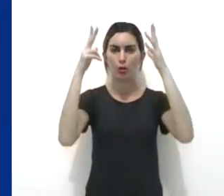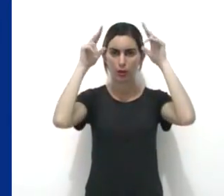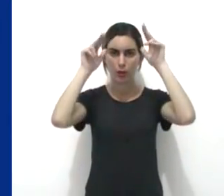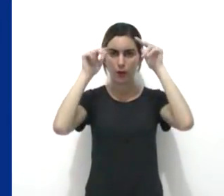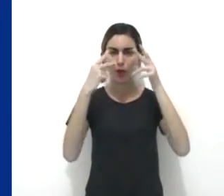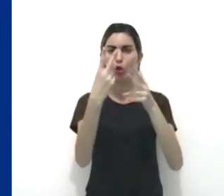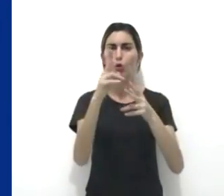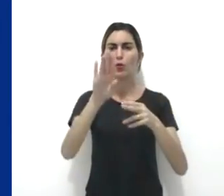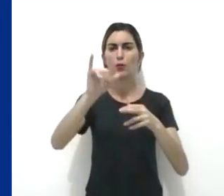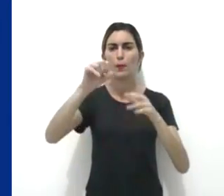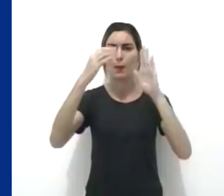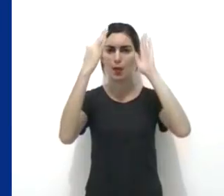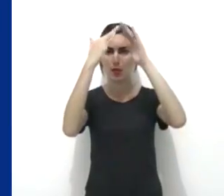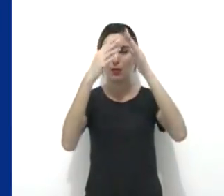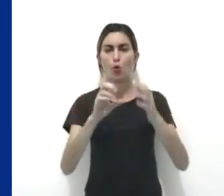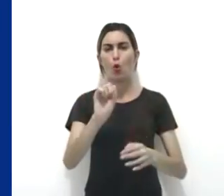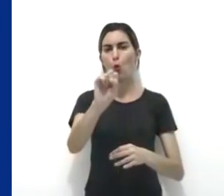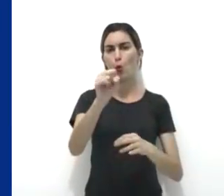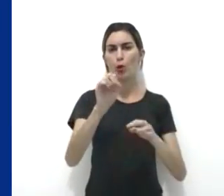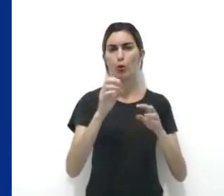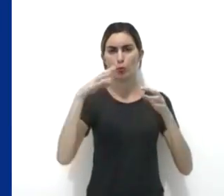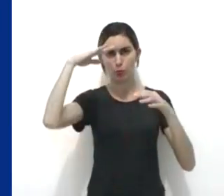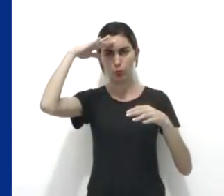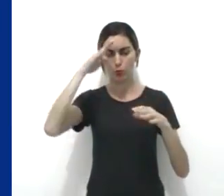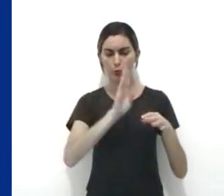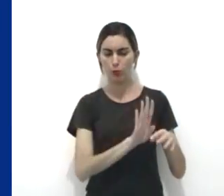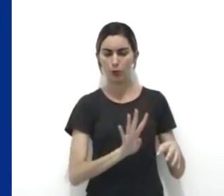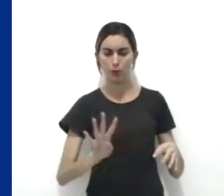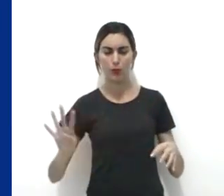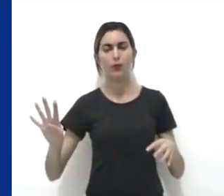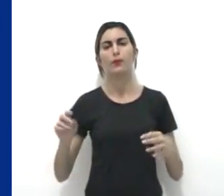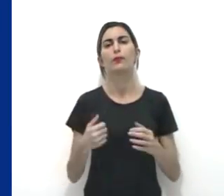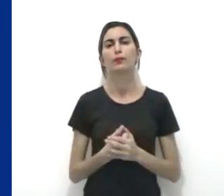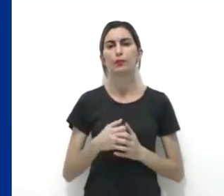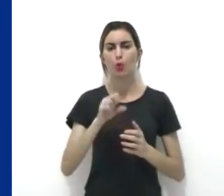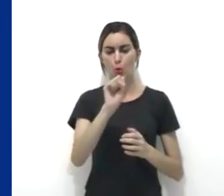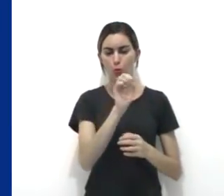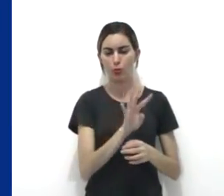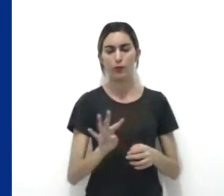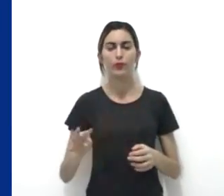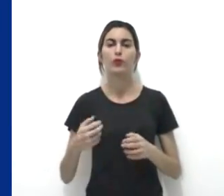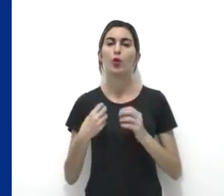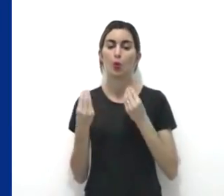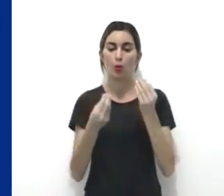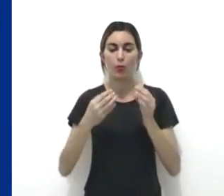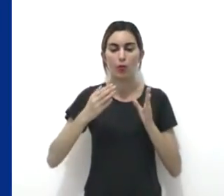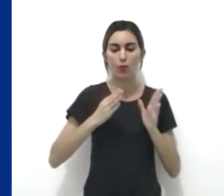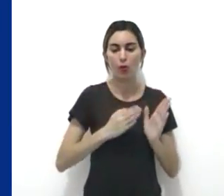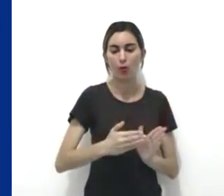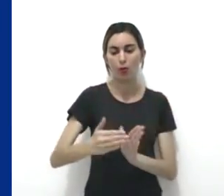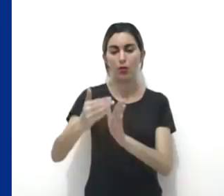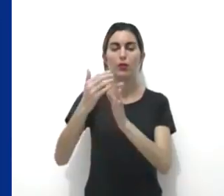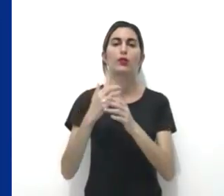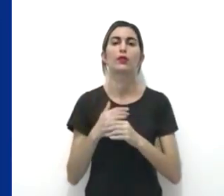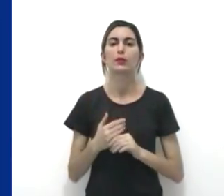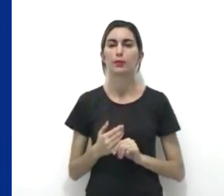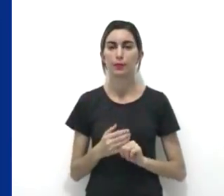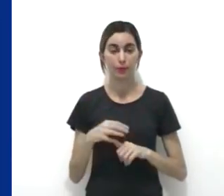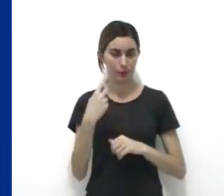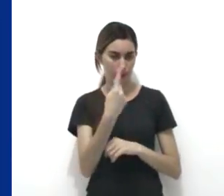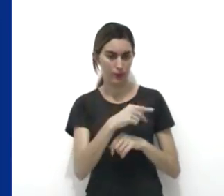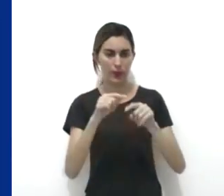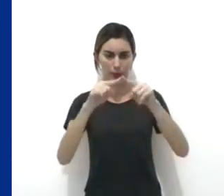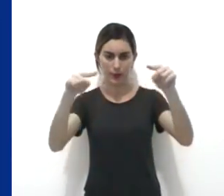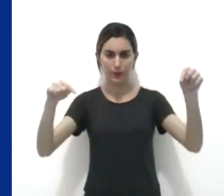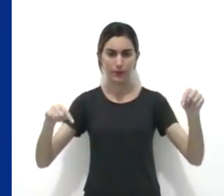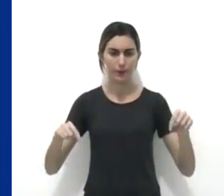cavalos, 2 bispos e 8 peões. Posteriormente, iremos aprender como organizar esse jogo.